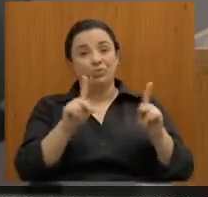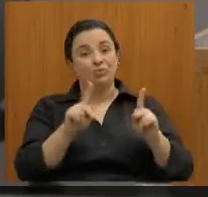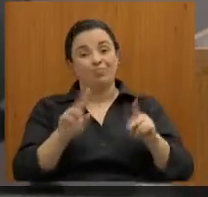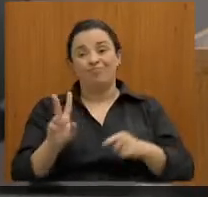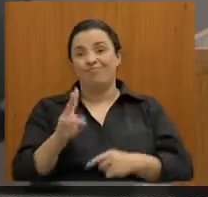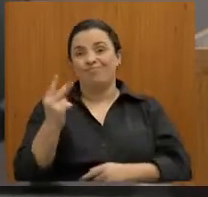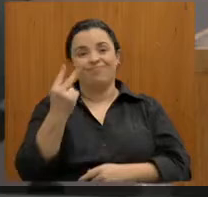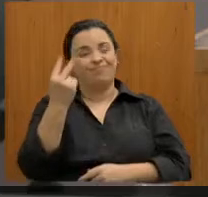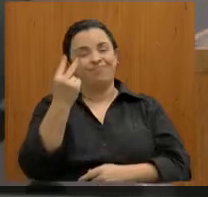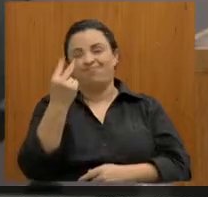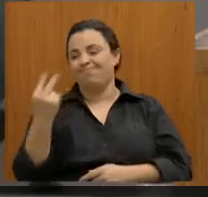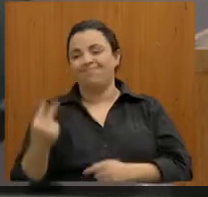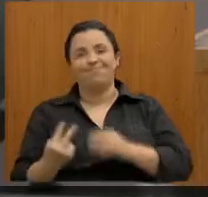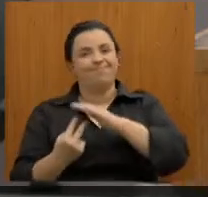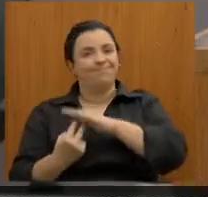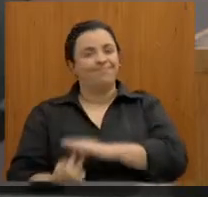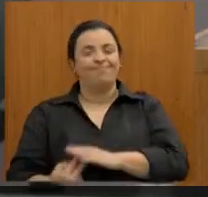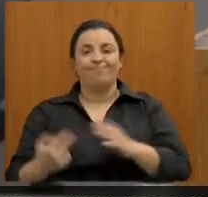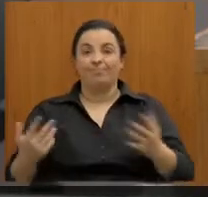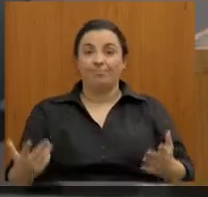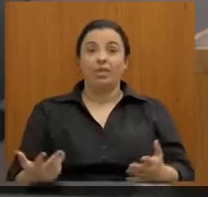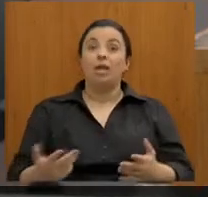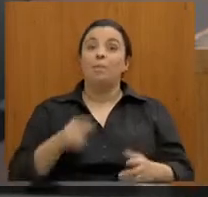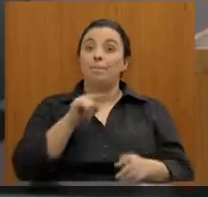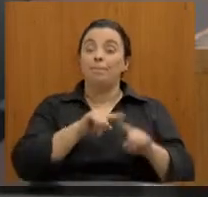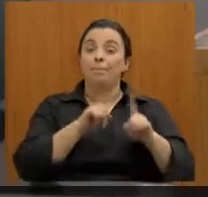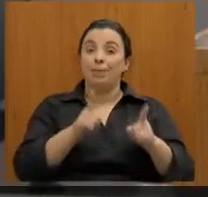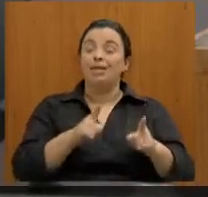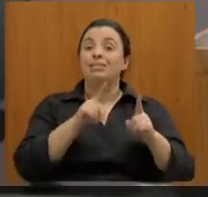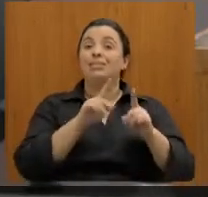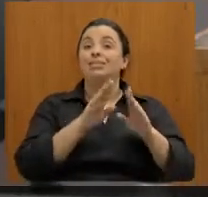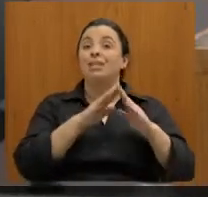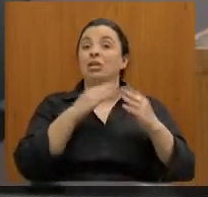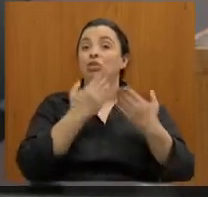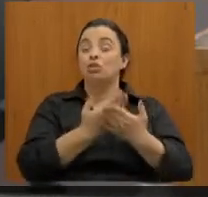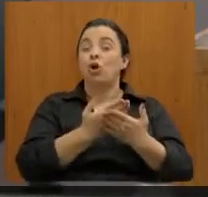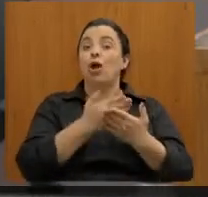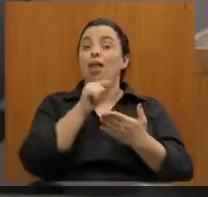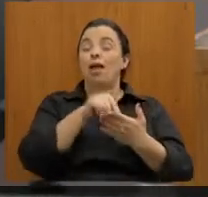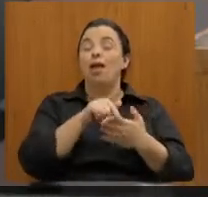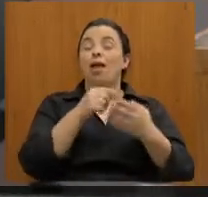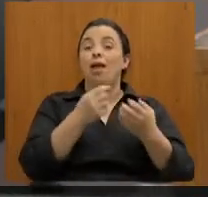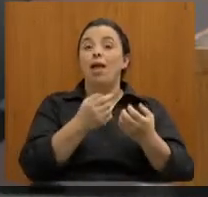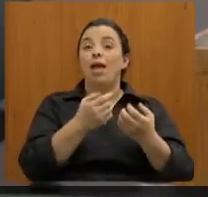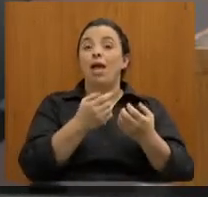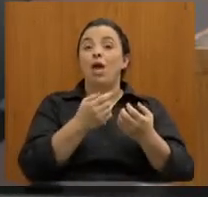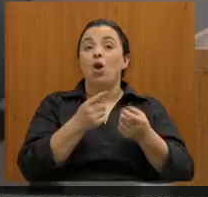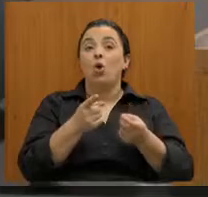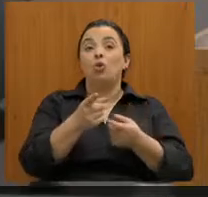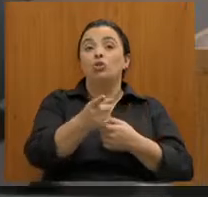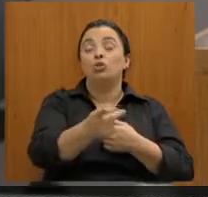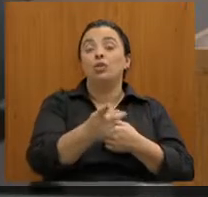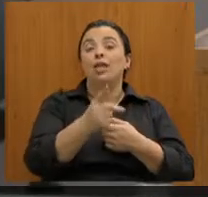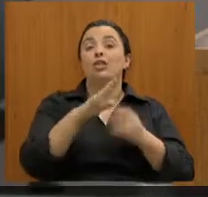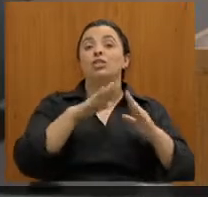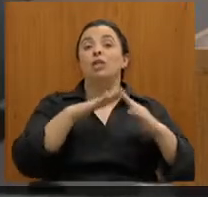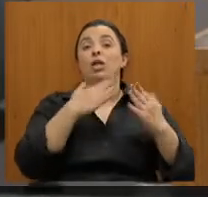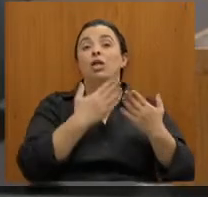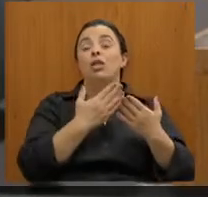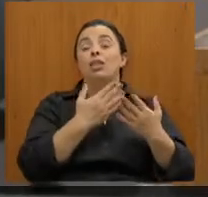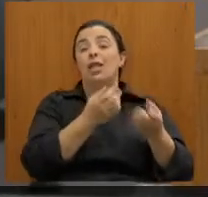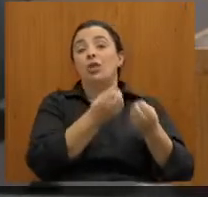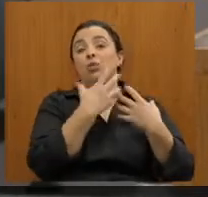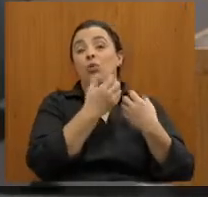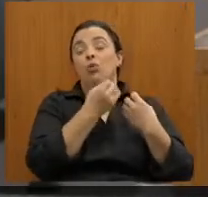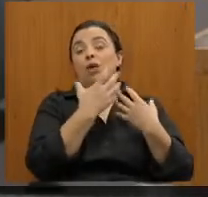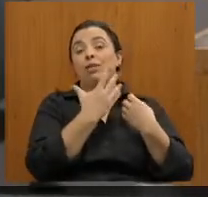a educação que vem da nossa família nós precisamos de mudar muitas coisas ainda para que a gente